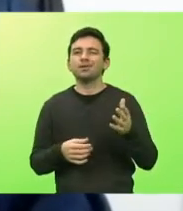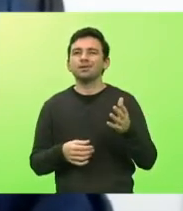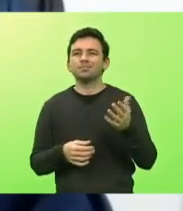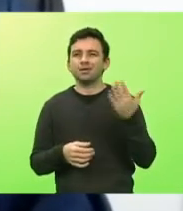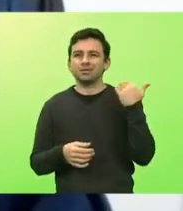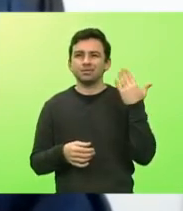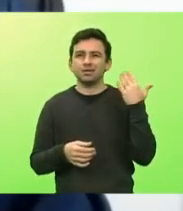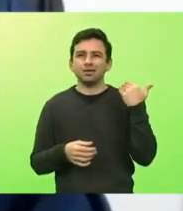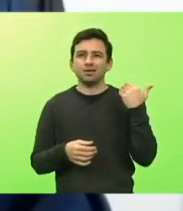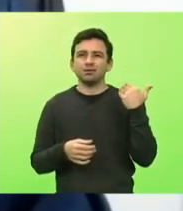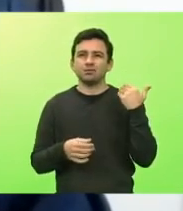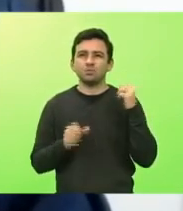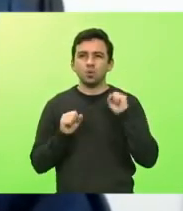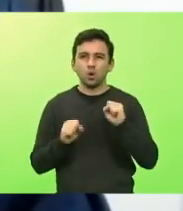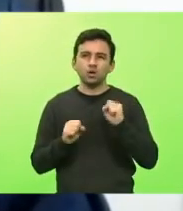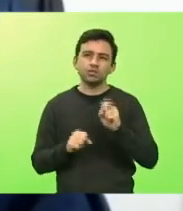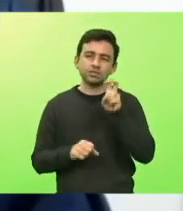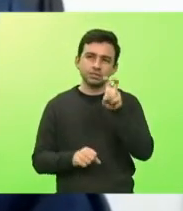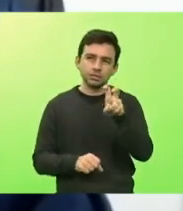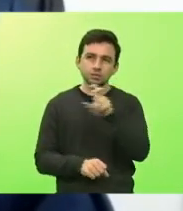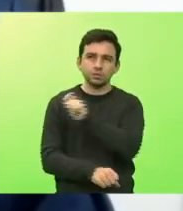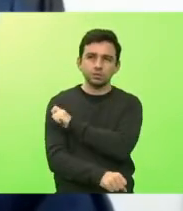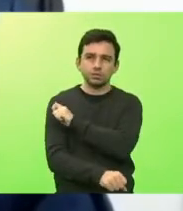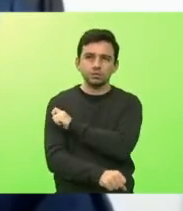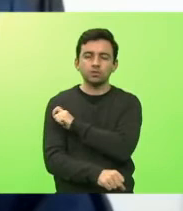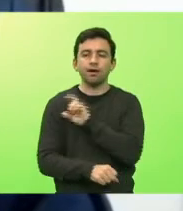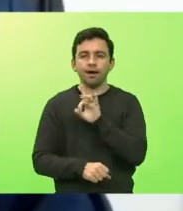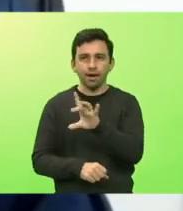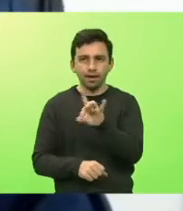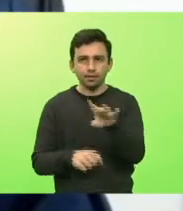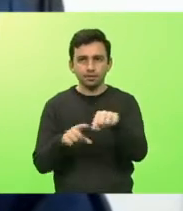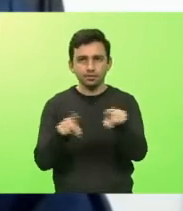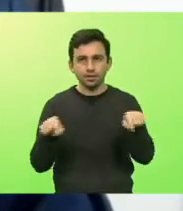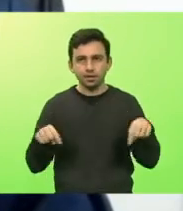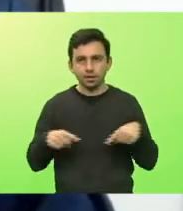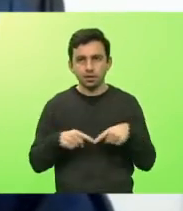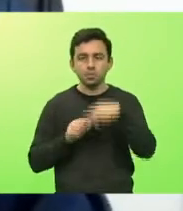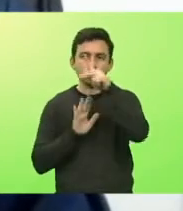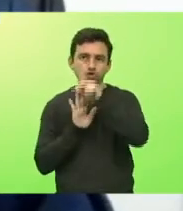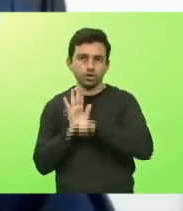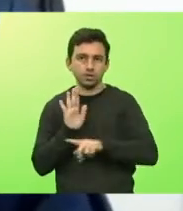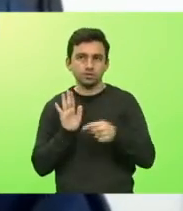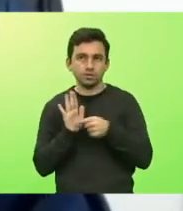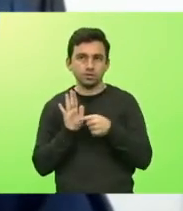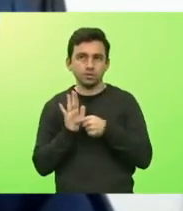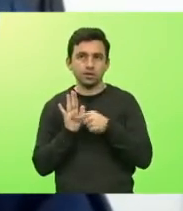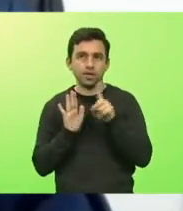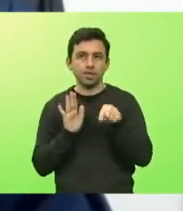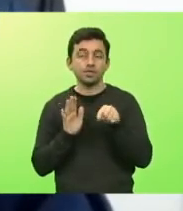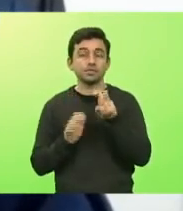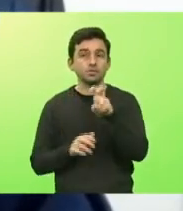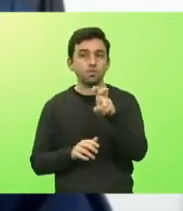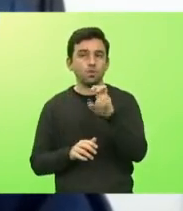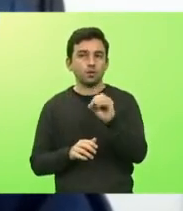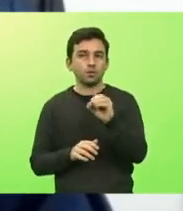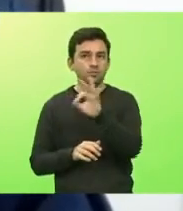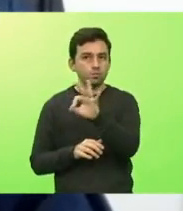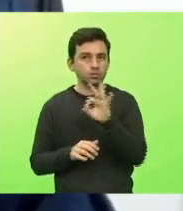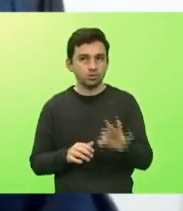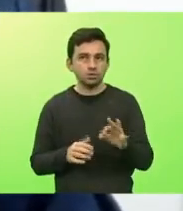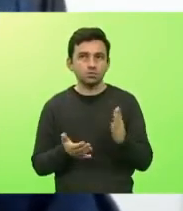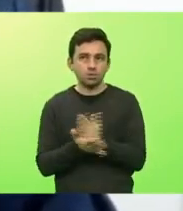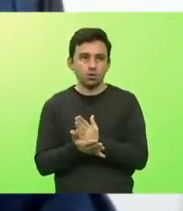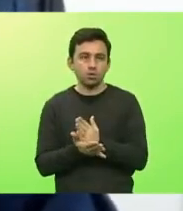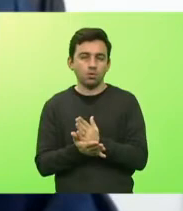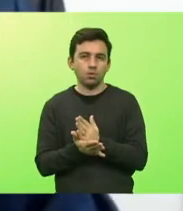5 alunos por sala de aula e o nosso projeto era para 50% do espaço da sala de aula.